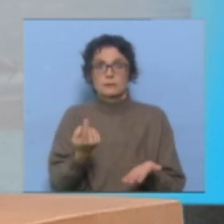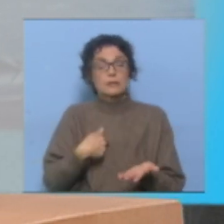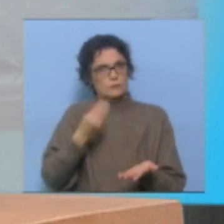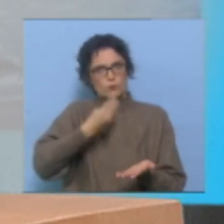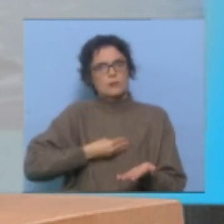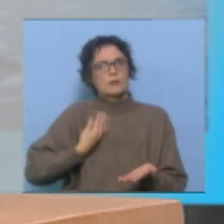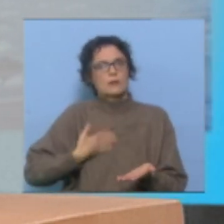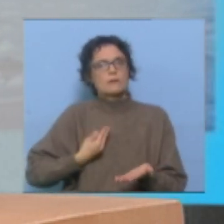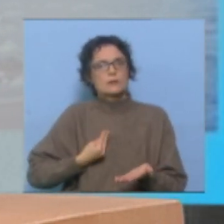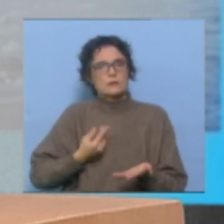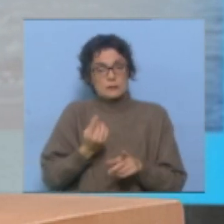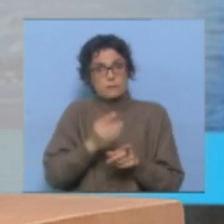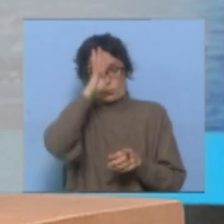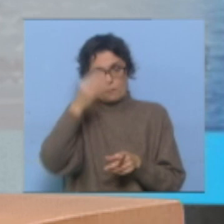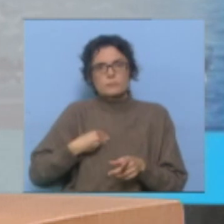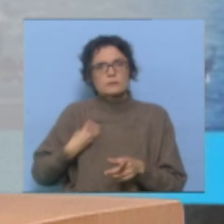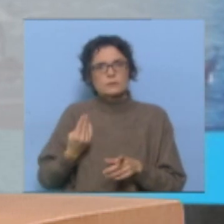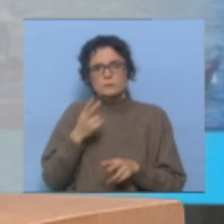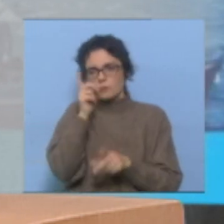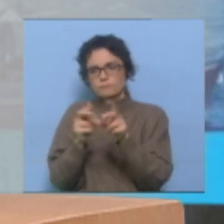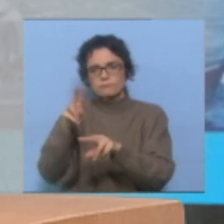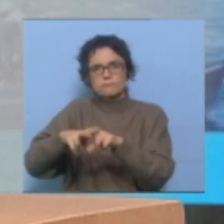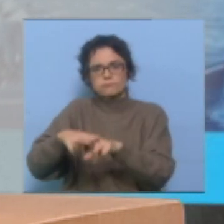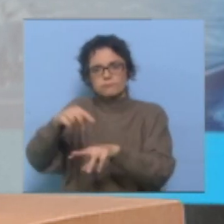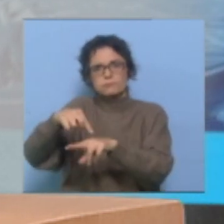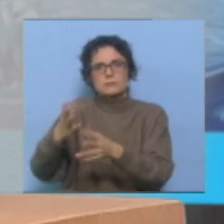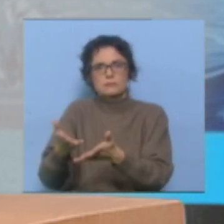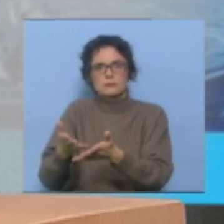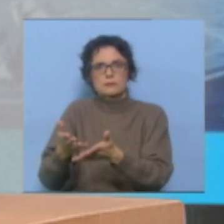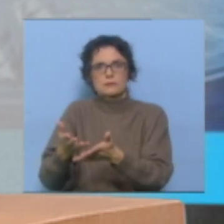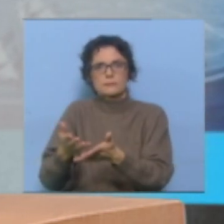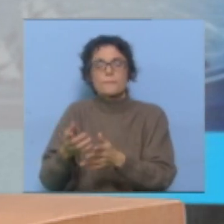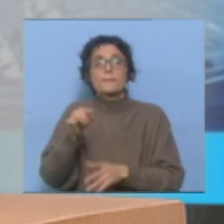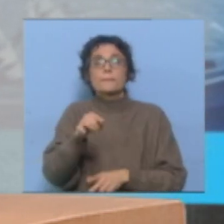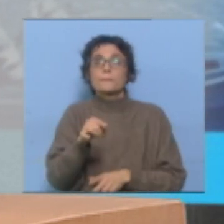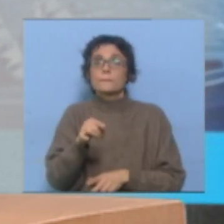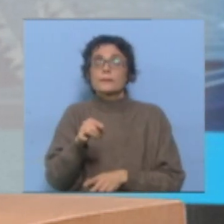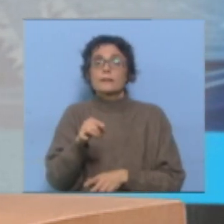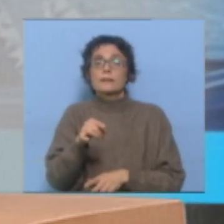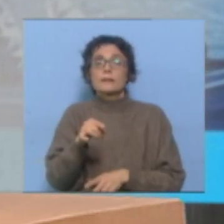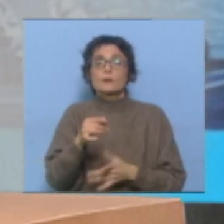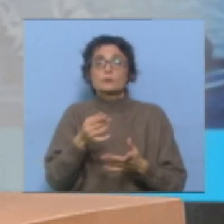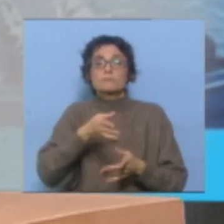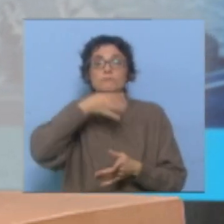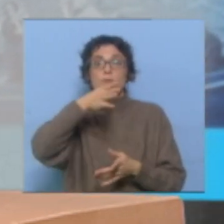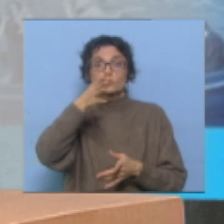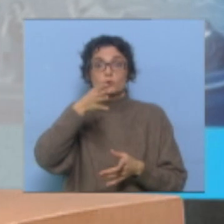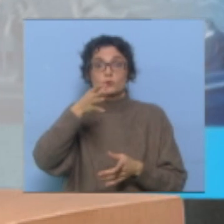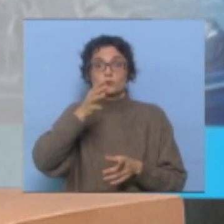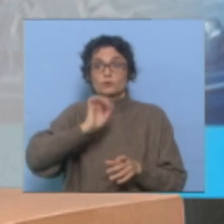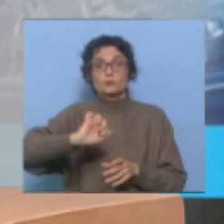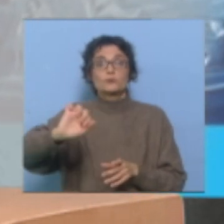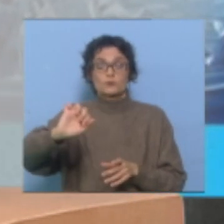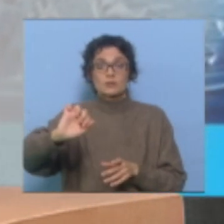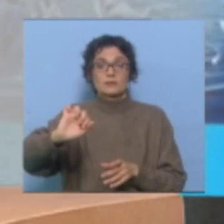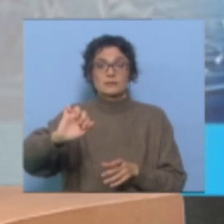os presos. E no discurso que ele fez, a certa altura, ele saiu do papel do discurso que tinha para falar, já na parte